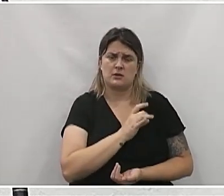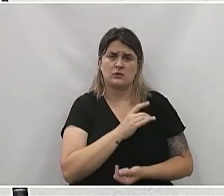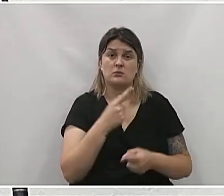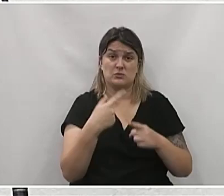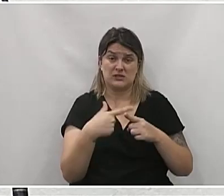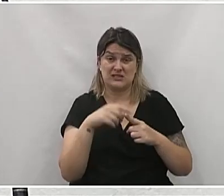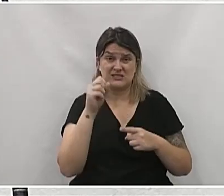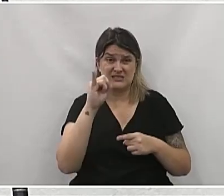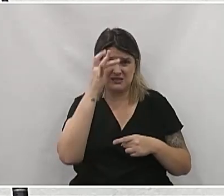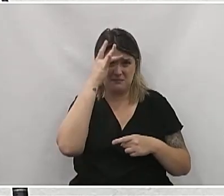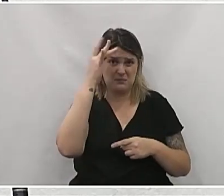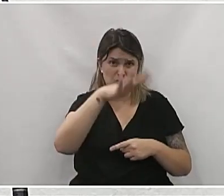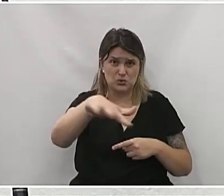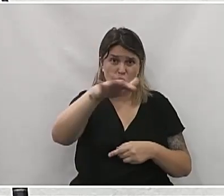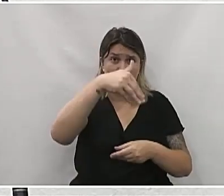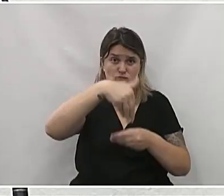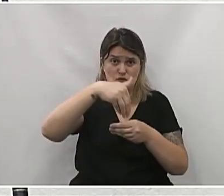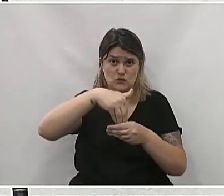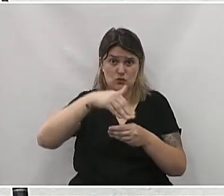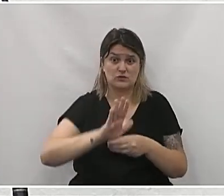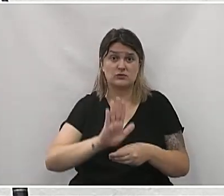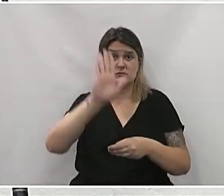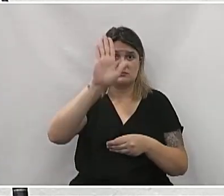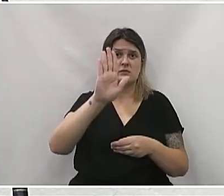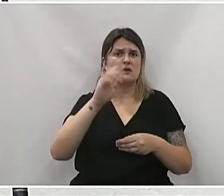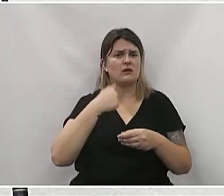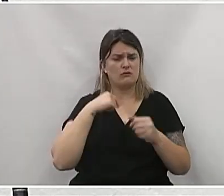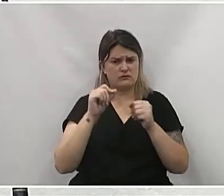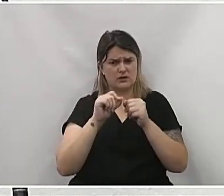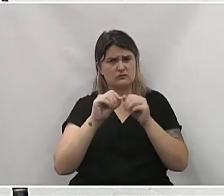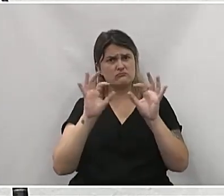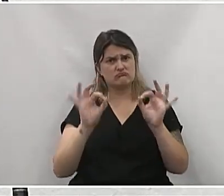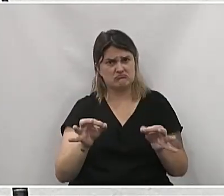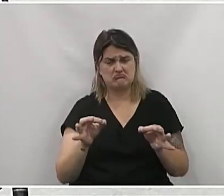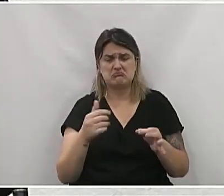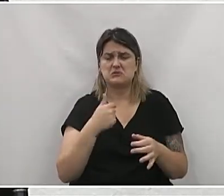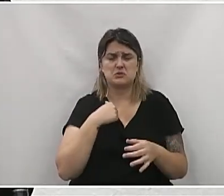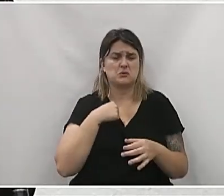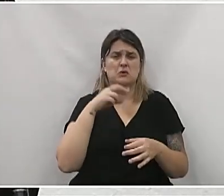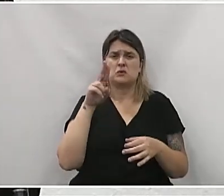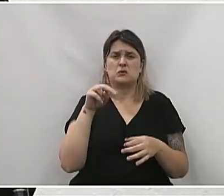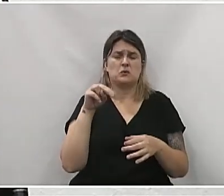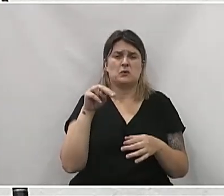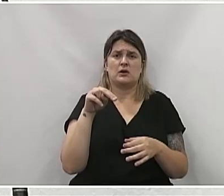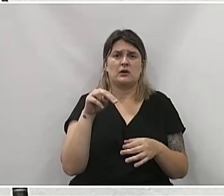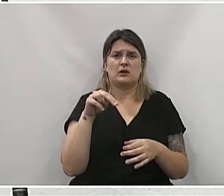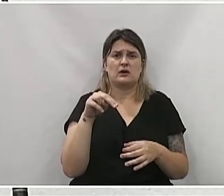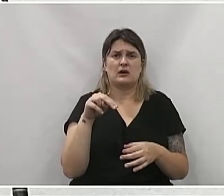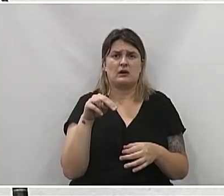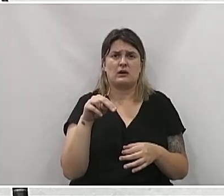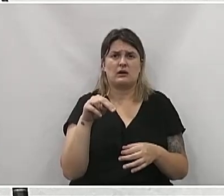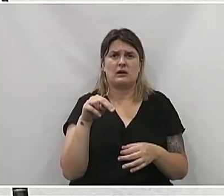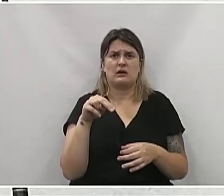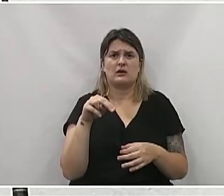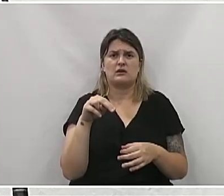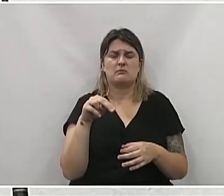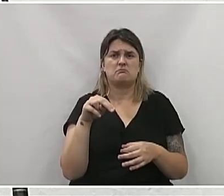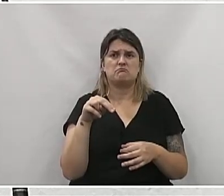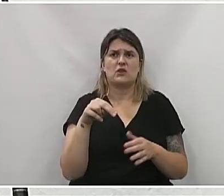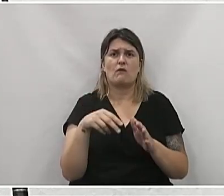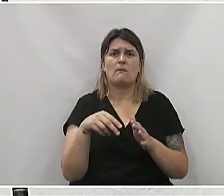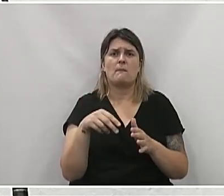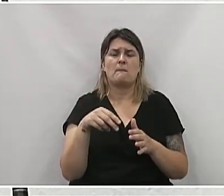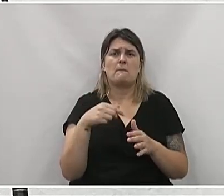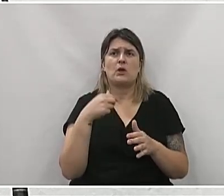porque se eu fui eleito pela população é para fazer o que é correto. Em nenhum momento eu arredei o pé